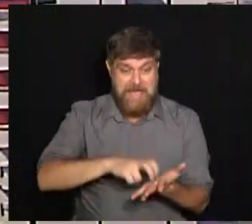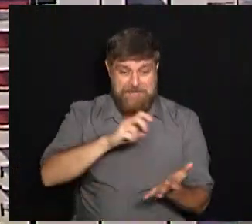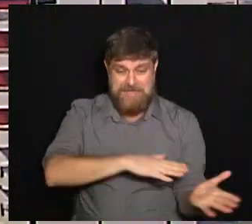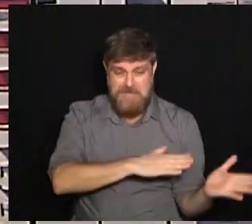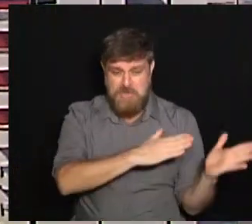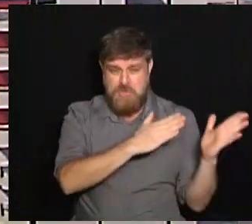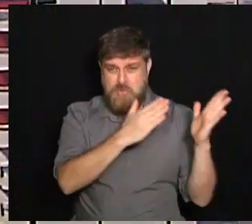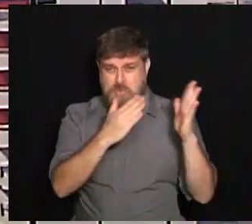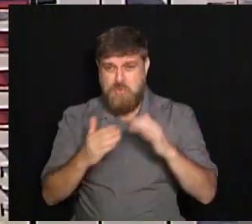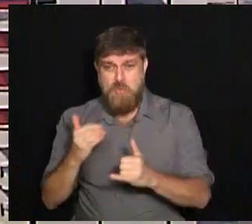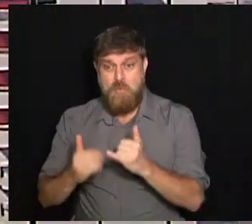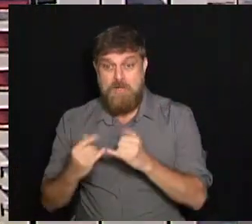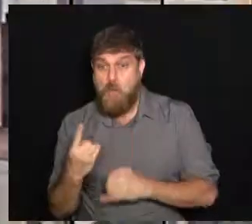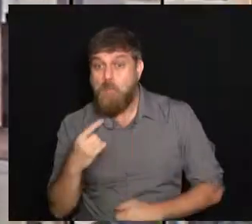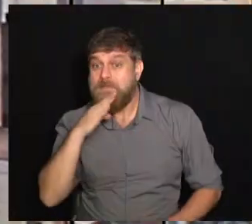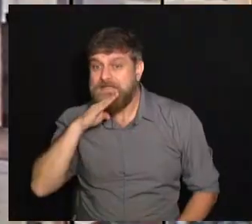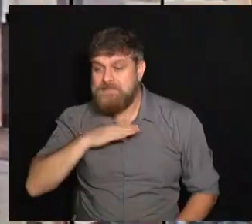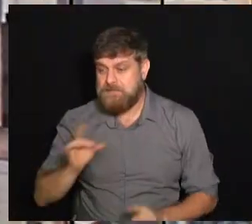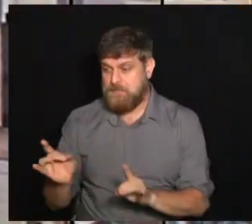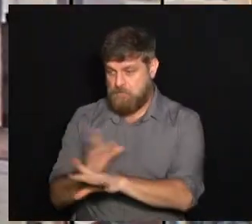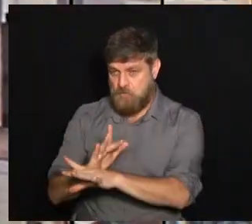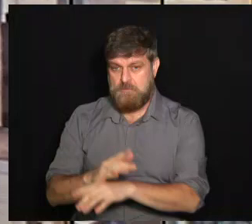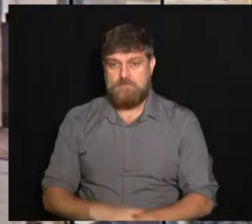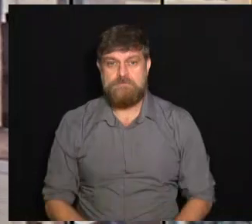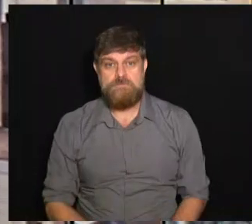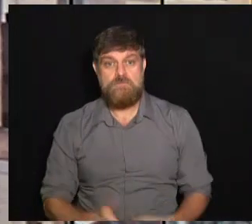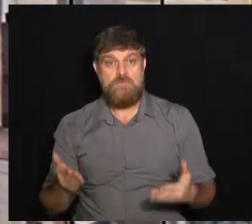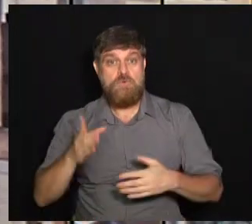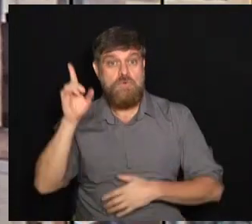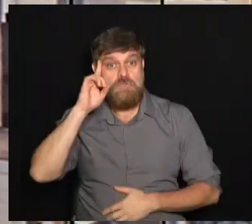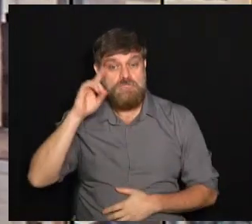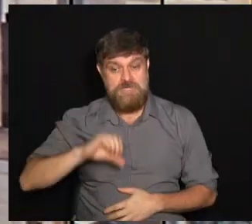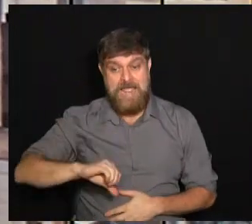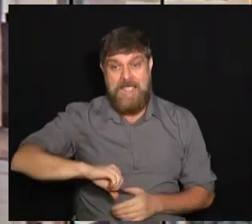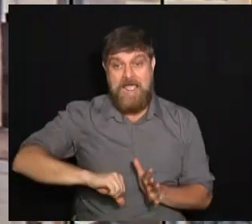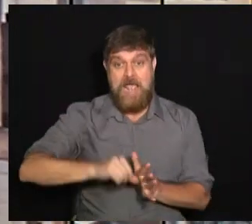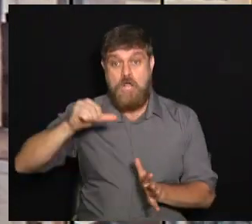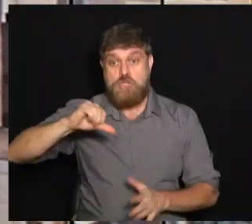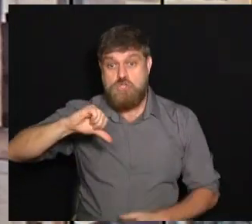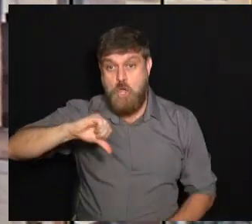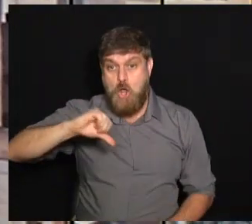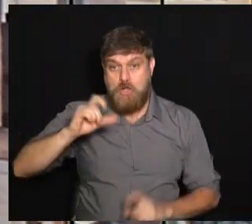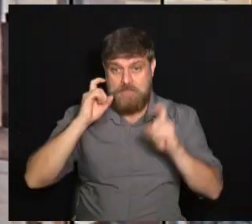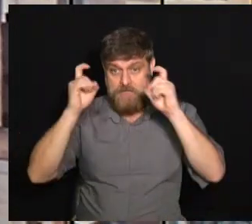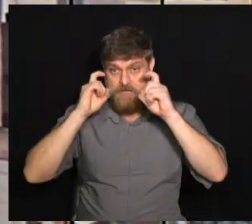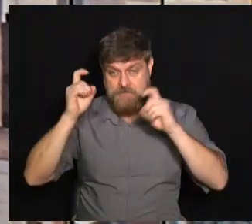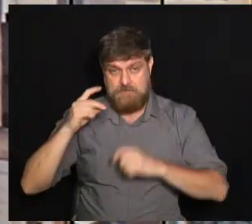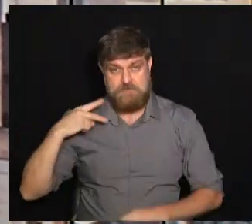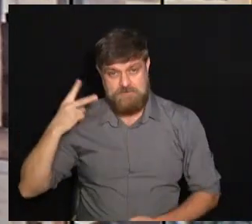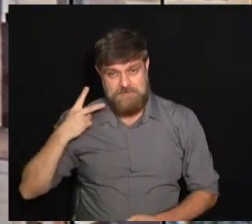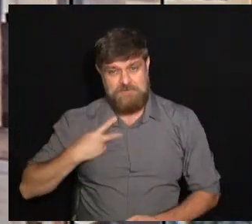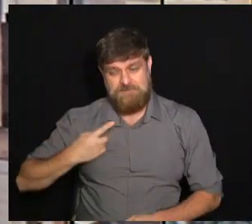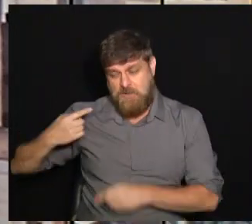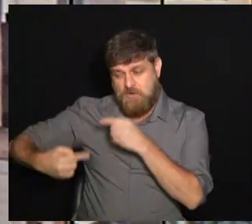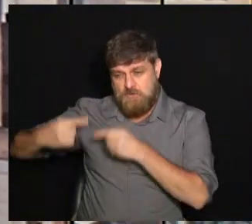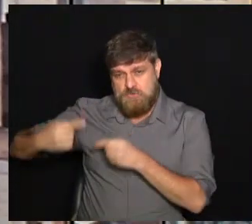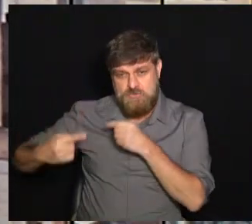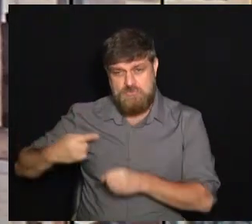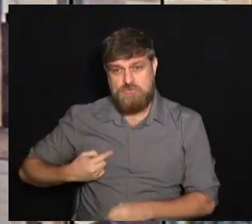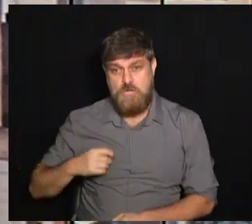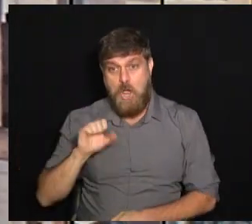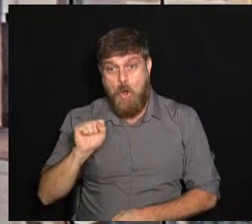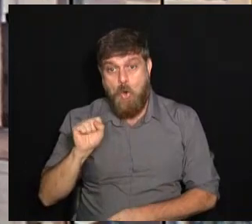já no início da tarde. Hoje é dia da 9ª reunião ordinária, hein? Os vereadores vão discutir e votar